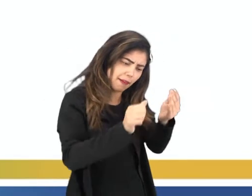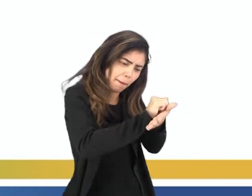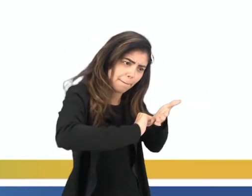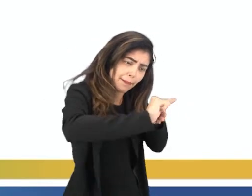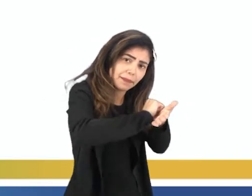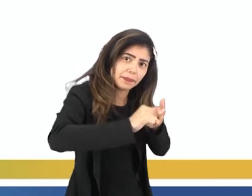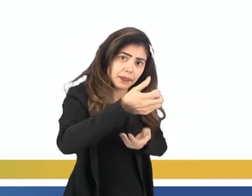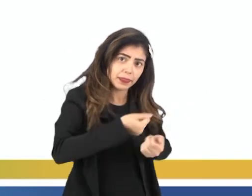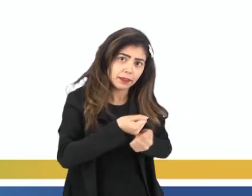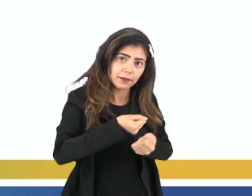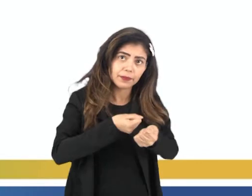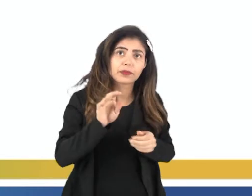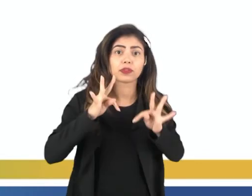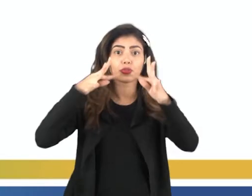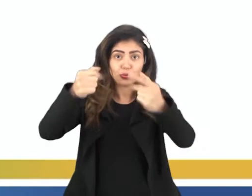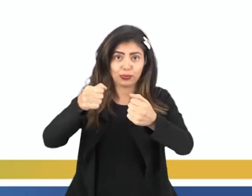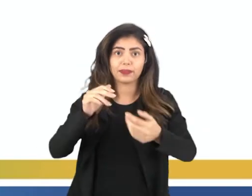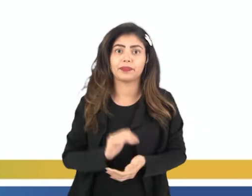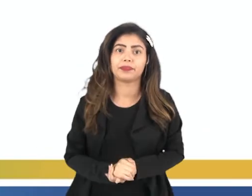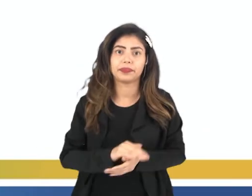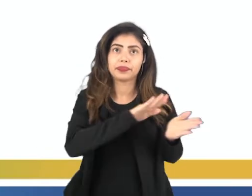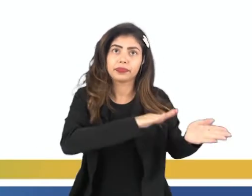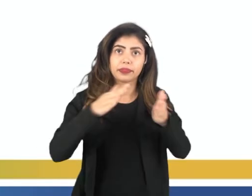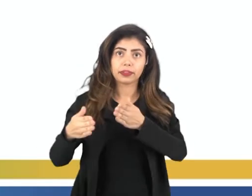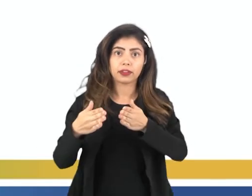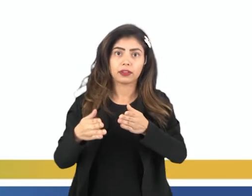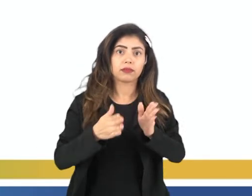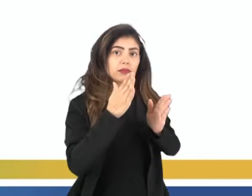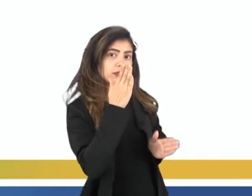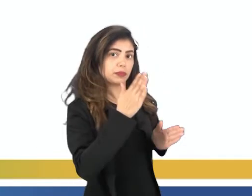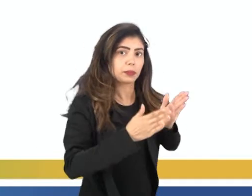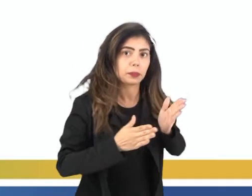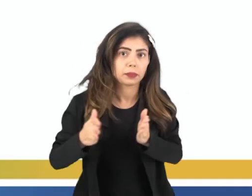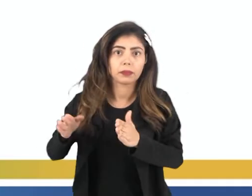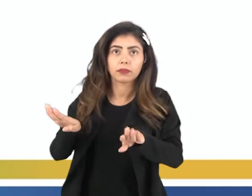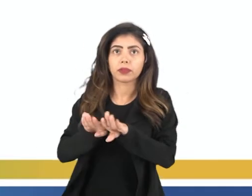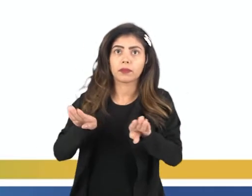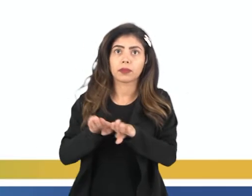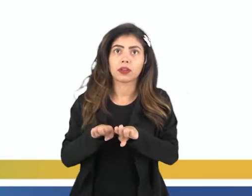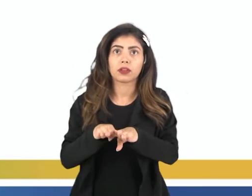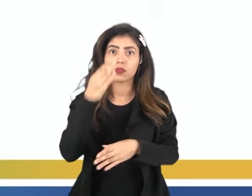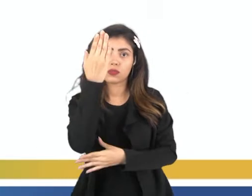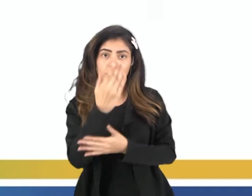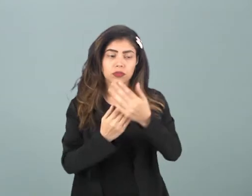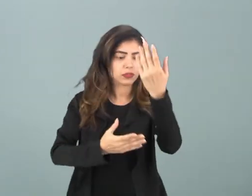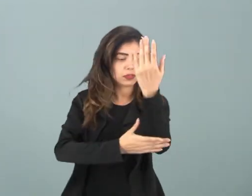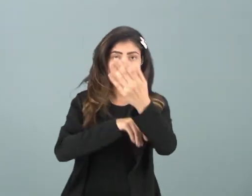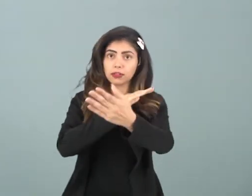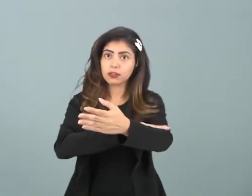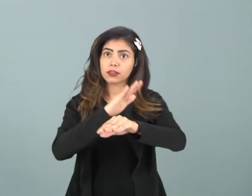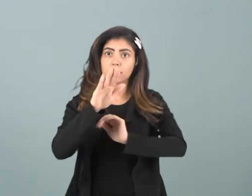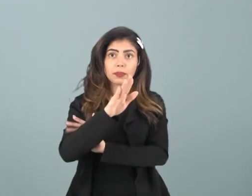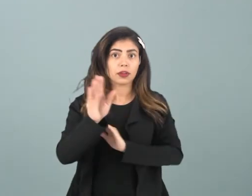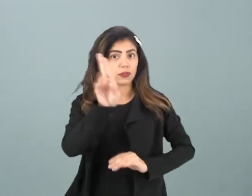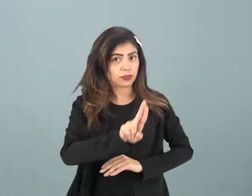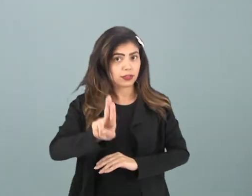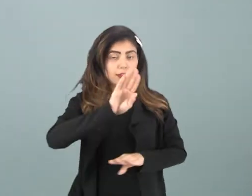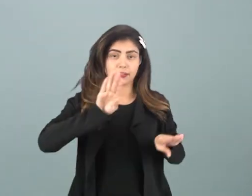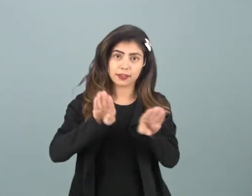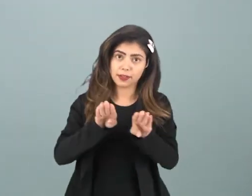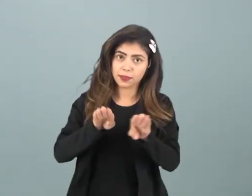lava roupa, faz tudo. Isso faz parte da robótica. Ao mesmo tempo que os braços robóticos que são usados na